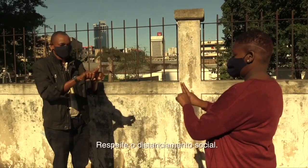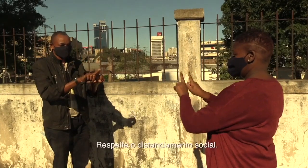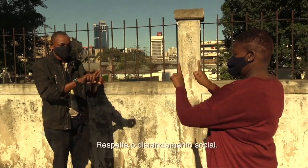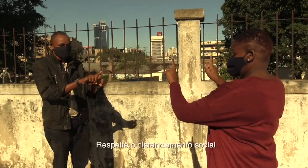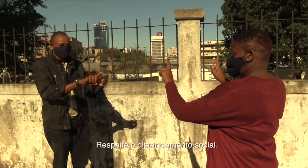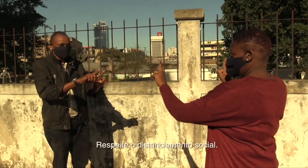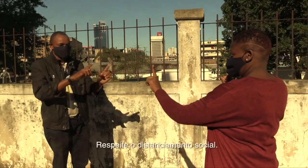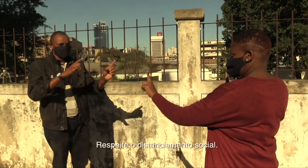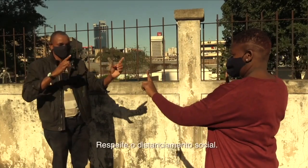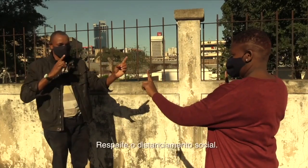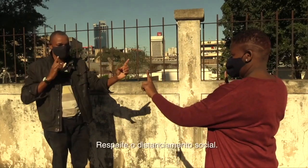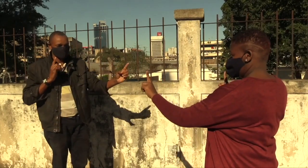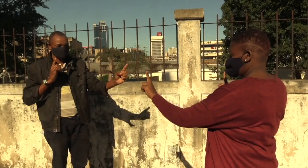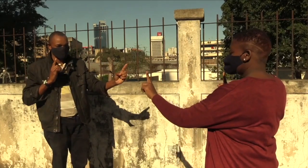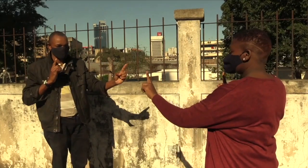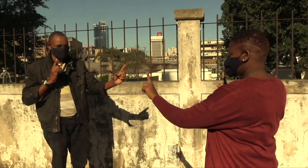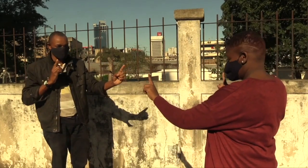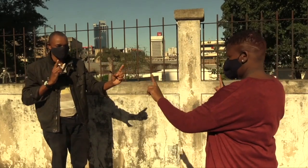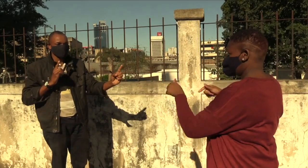Respeite o distanciamento social.